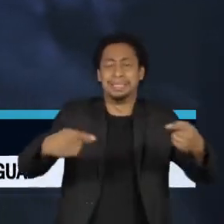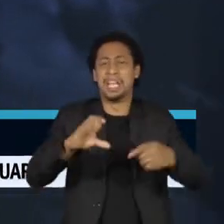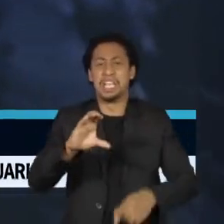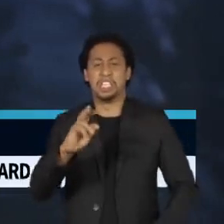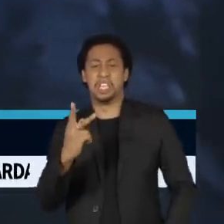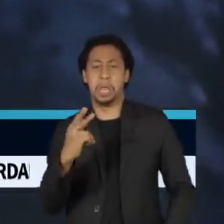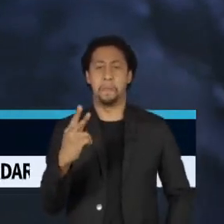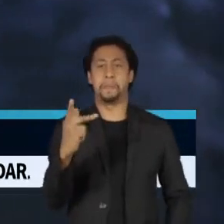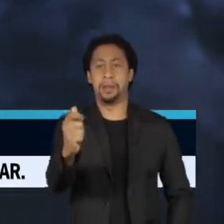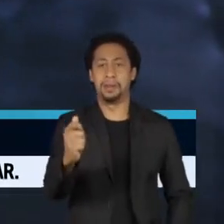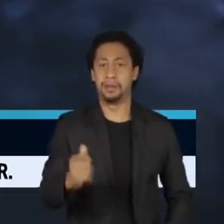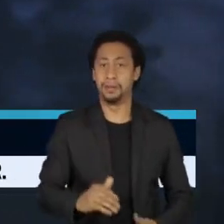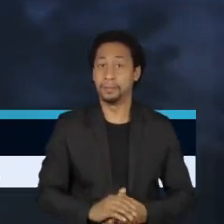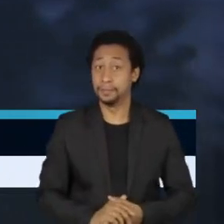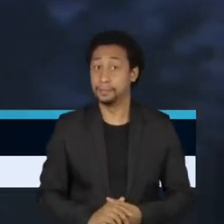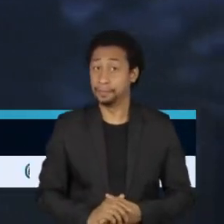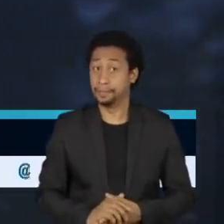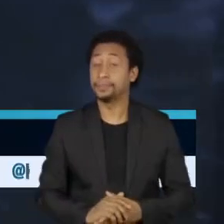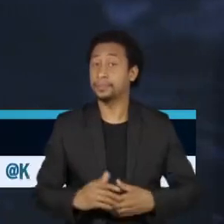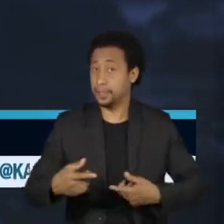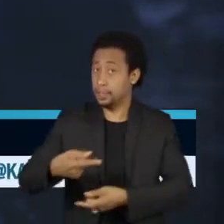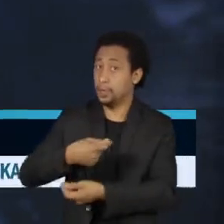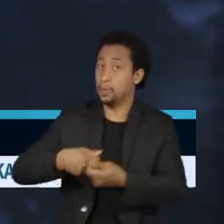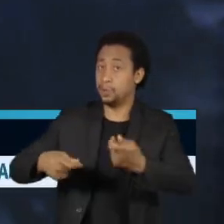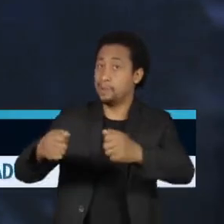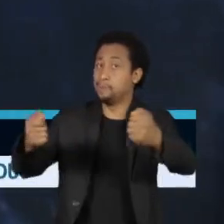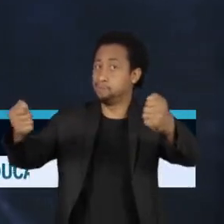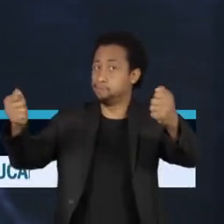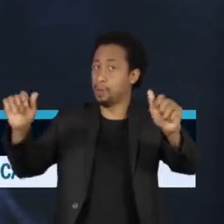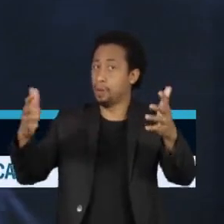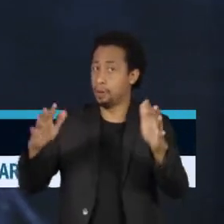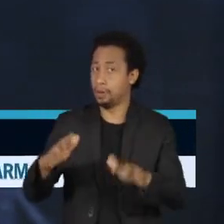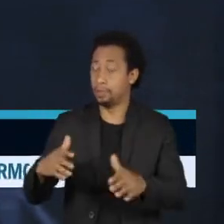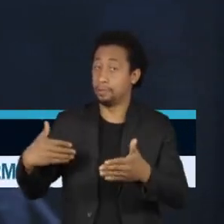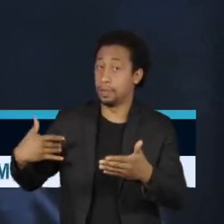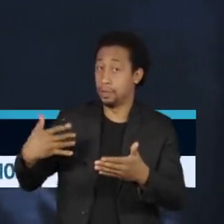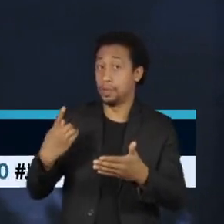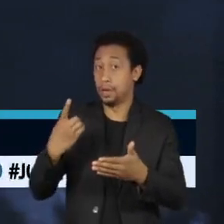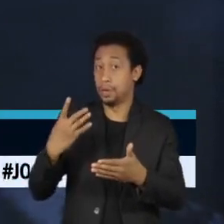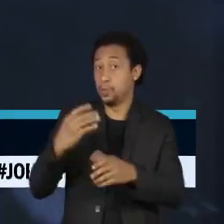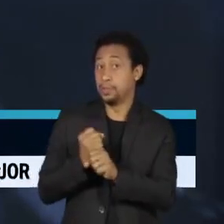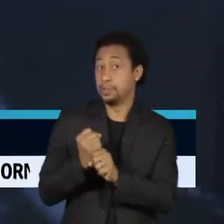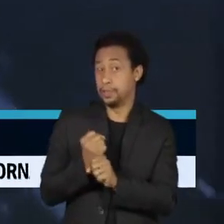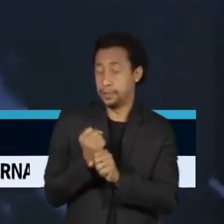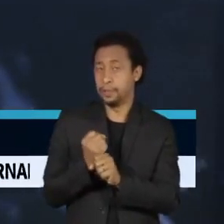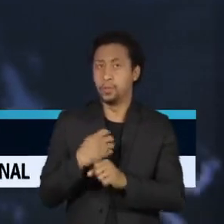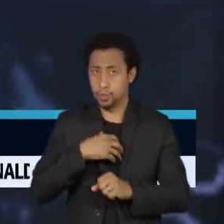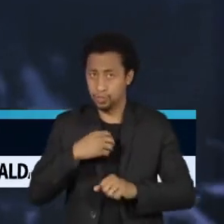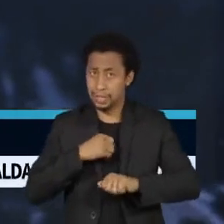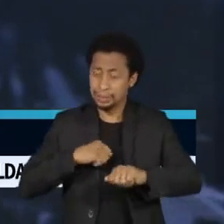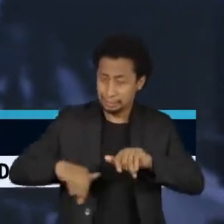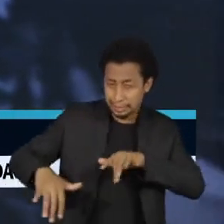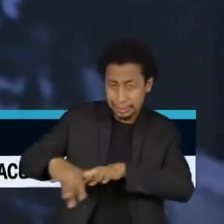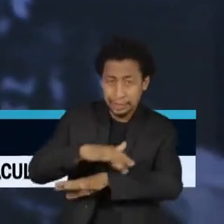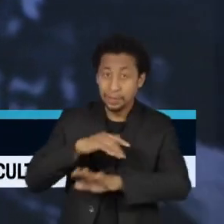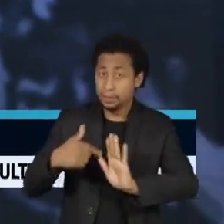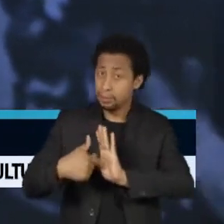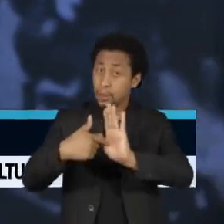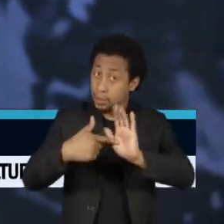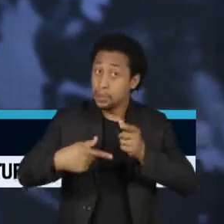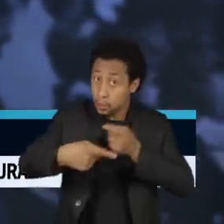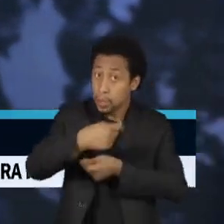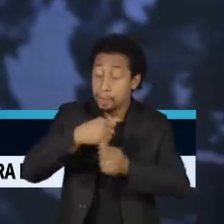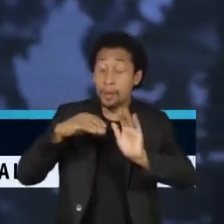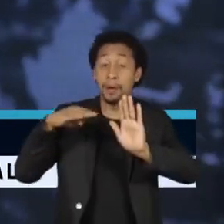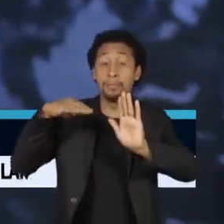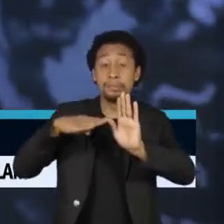As condições financeiras pioraram e estão no campo mais restritivo em 14 anos. Esse movimento sinaliza uma desaceleração da atividade